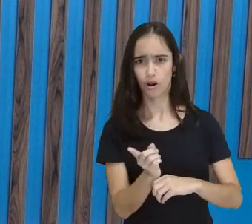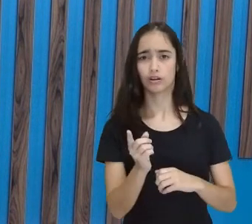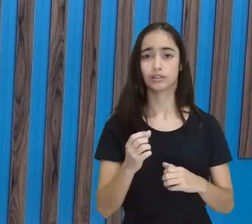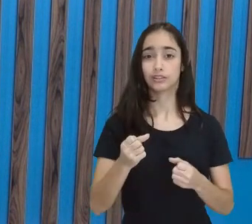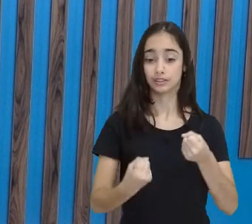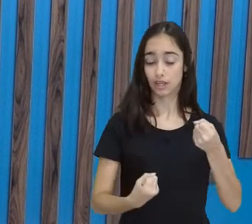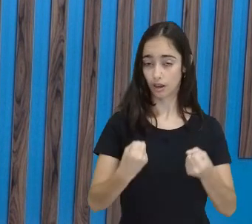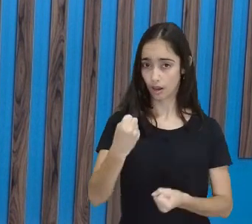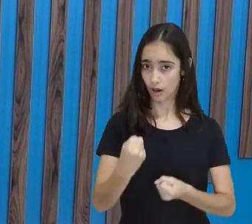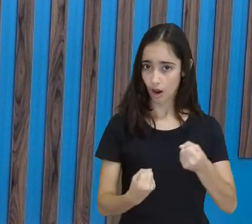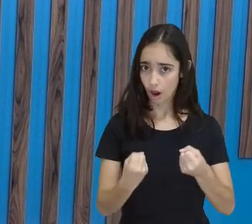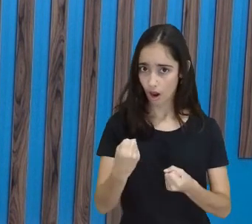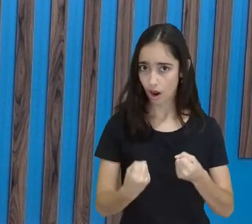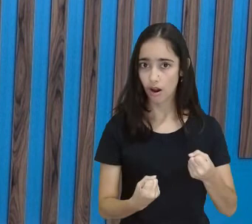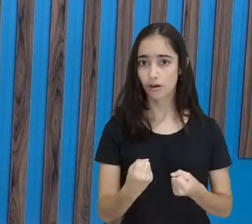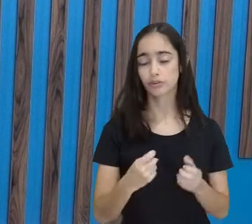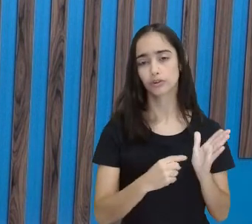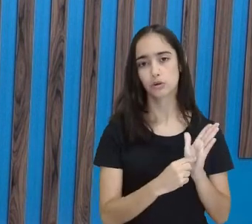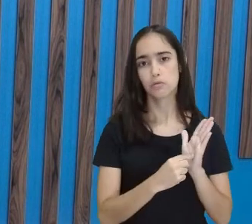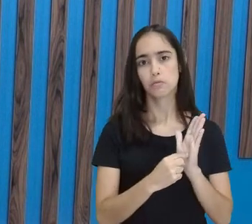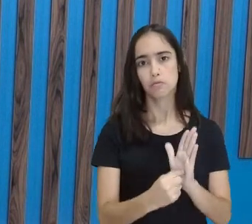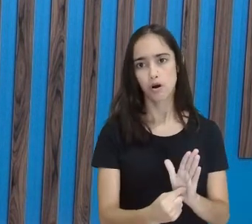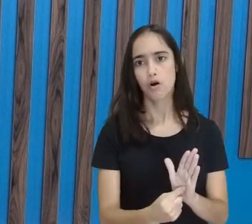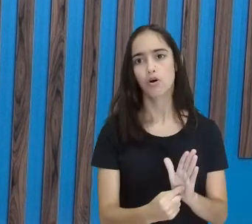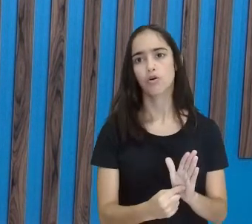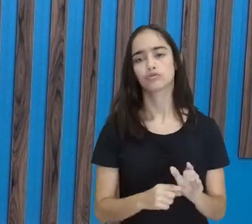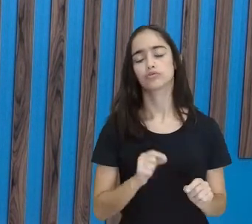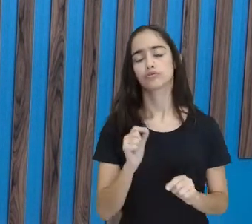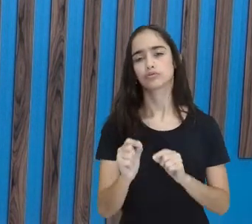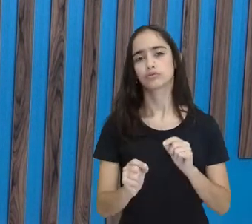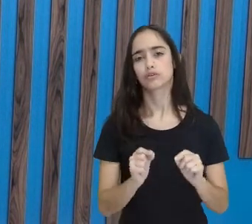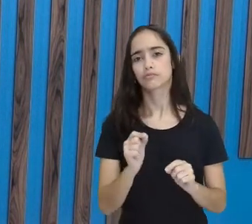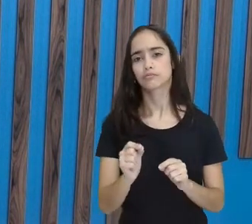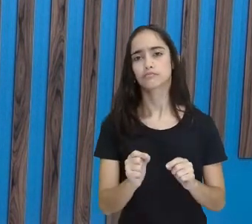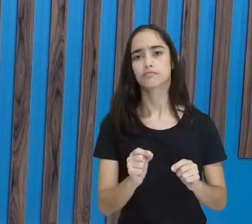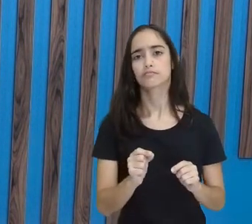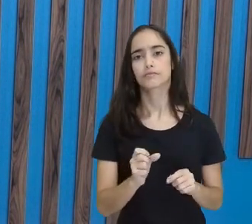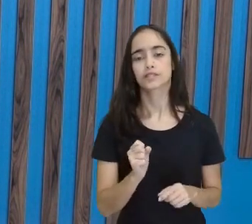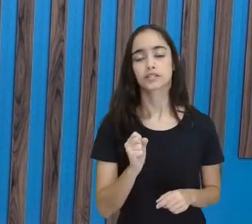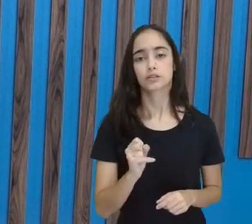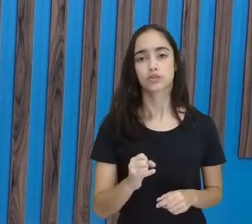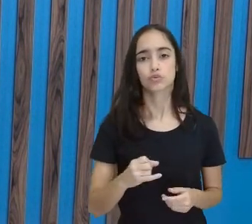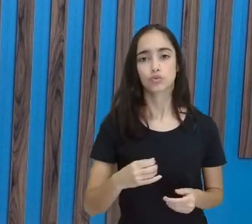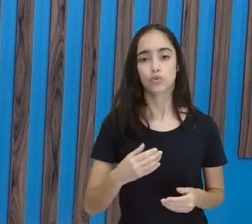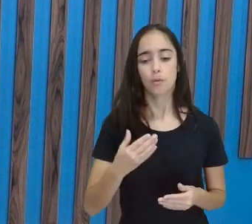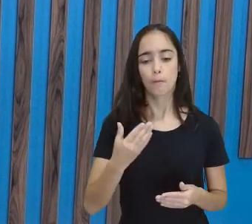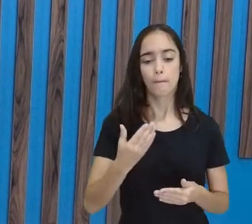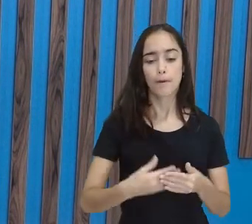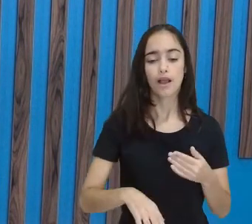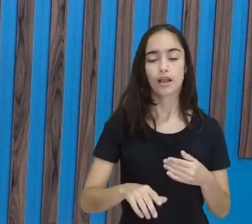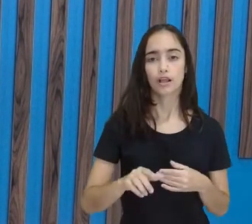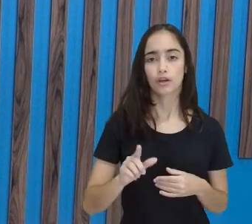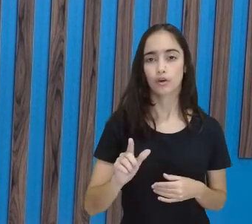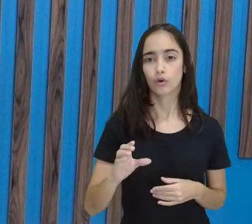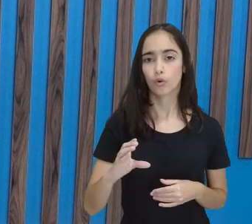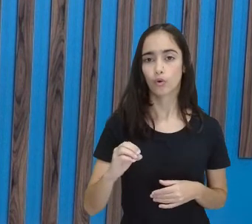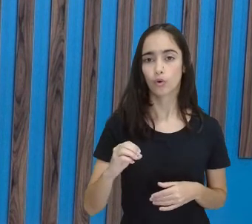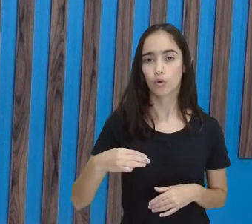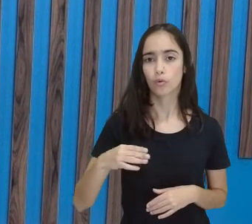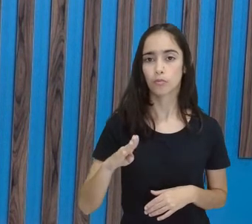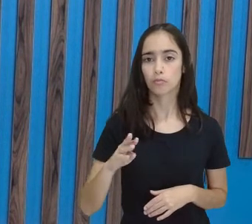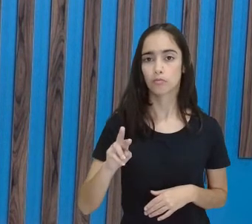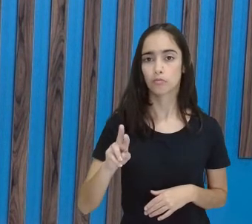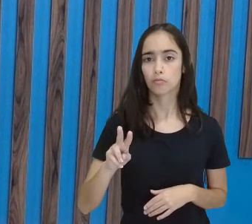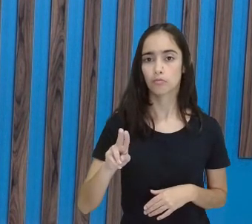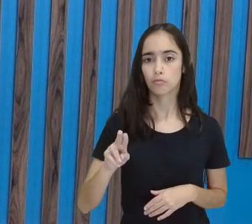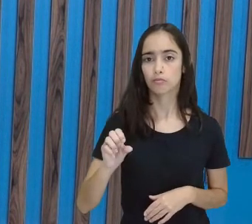tá certo? Que vai mostrando o gasto do combustível conforme o carro for andando. Nós também